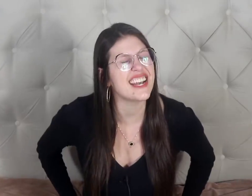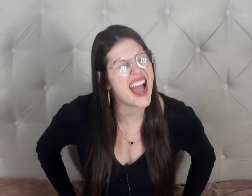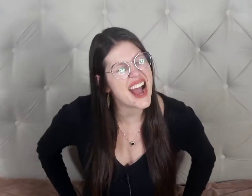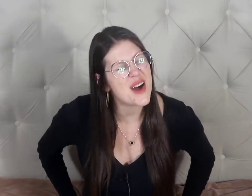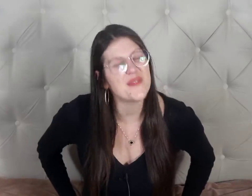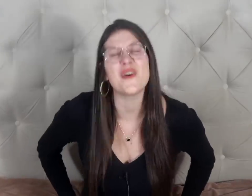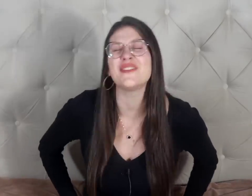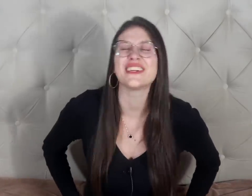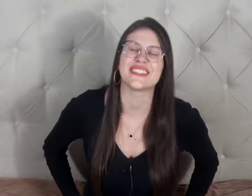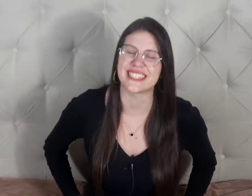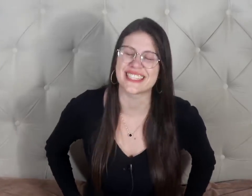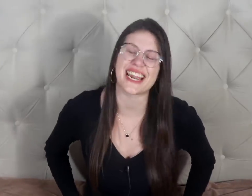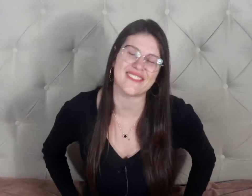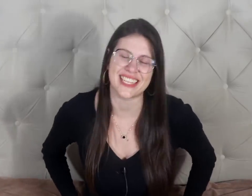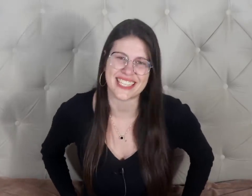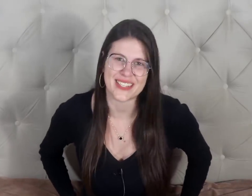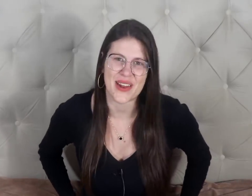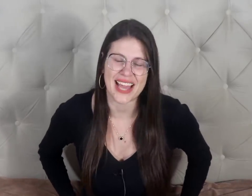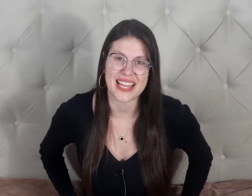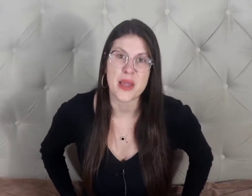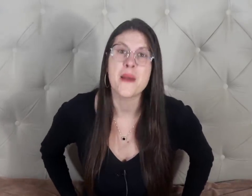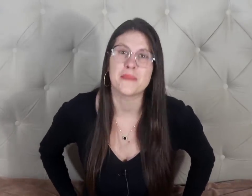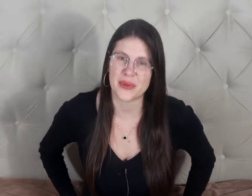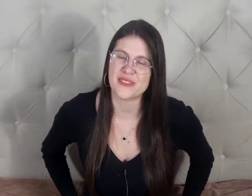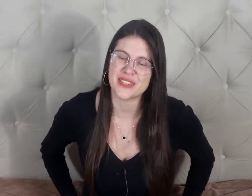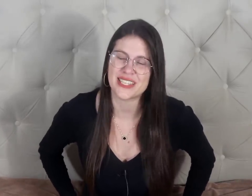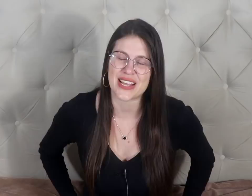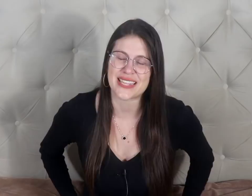no meu canal, meu amigo, se inscreve e deixa seu